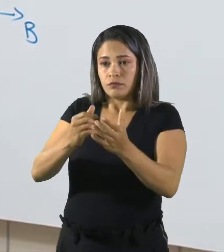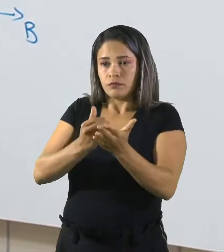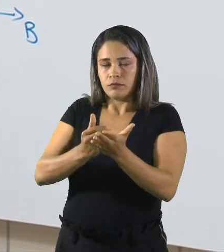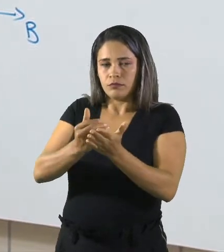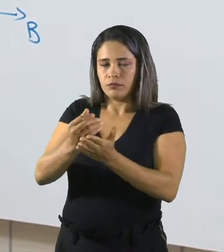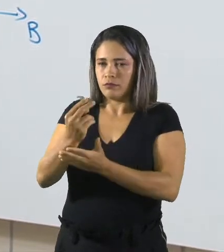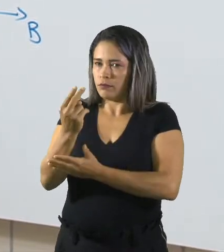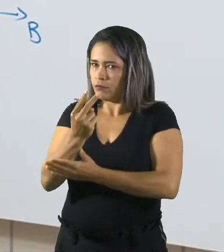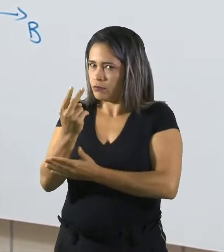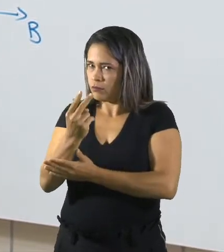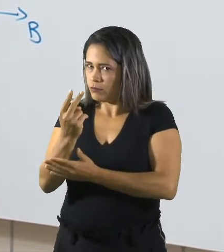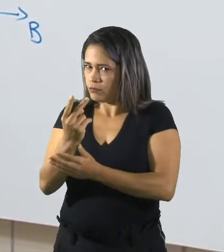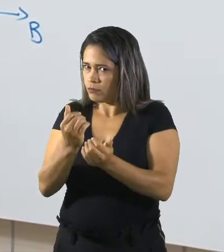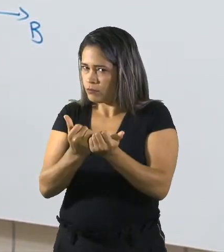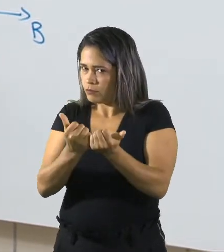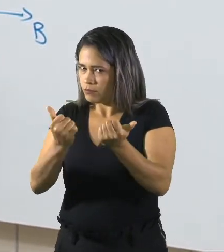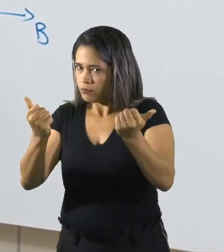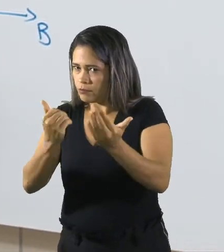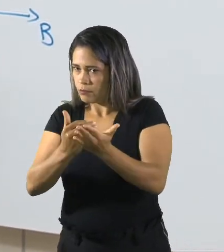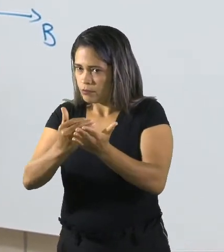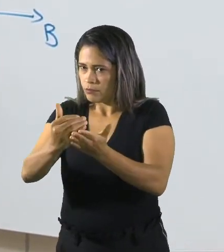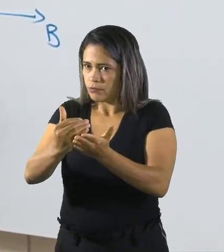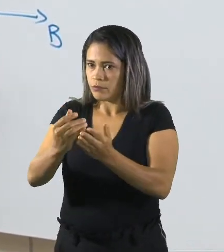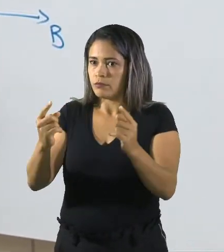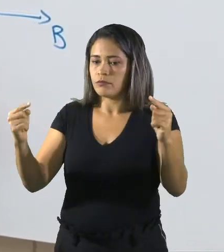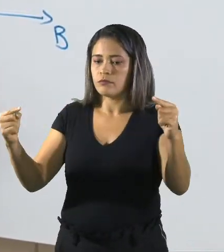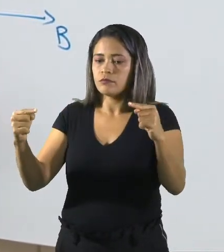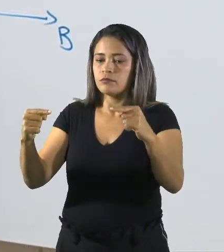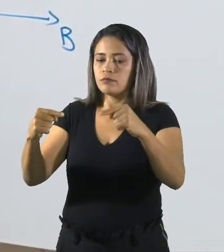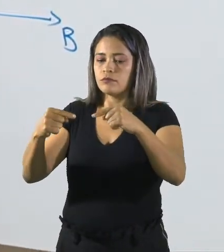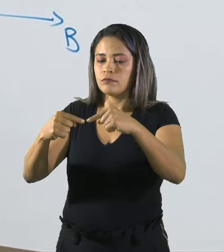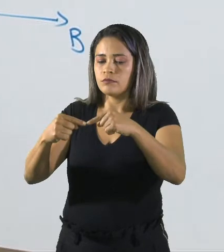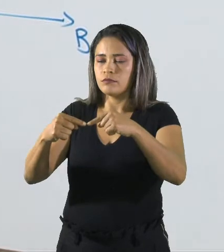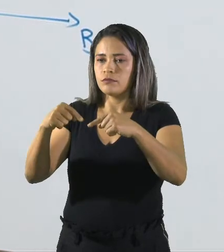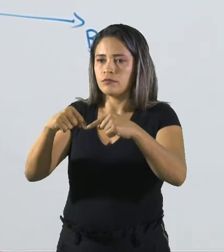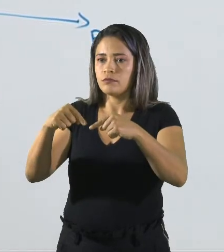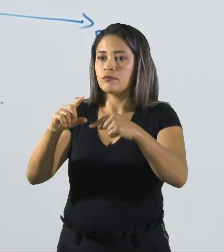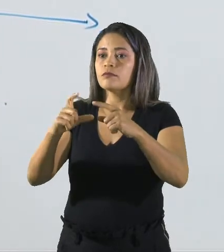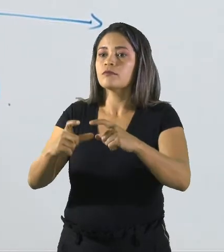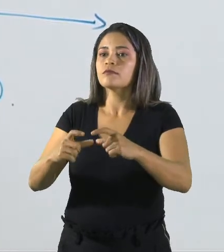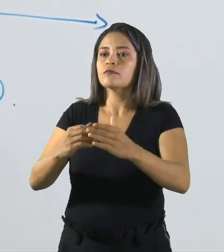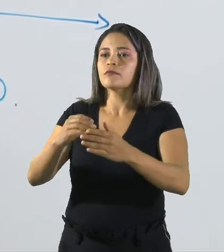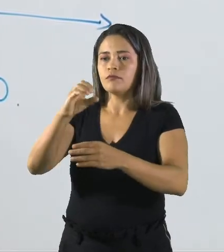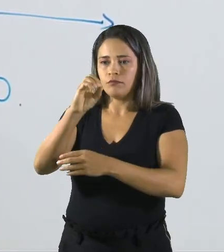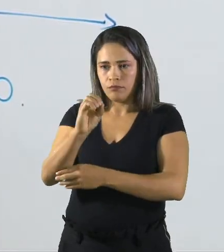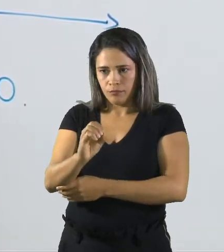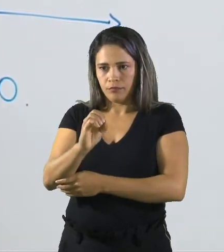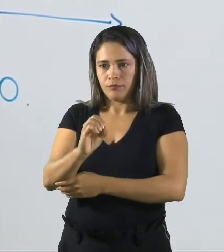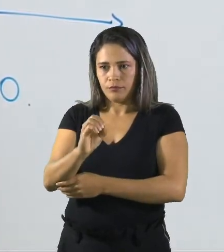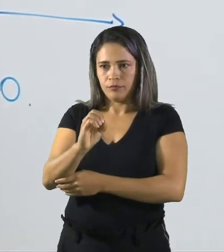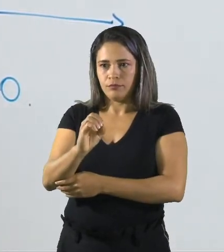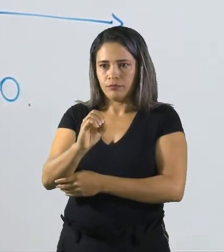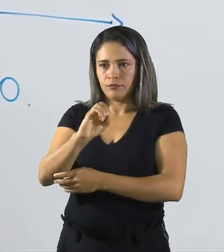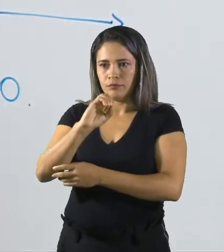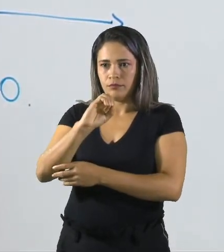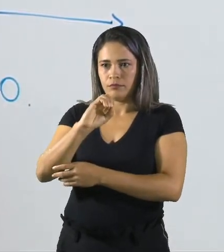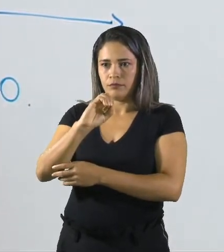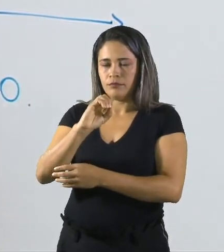duas semirretas. Então, é o nosso ponto O de origem. Os lados